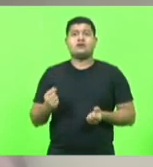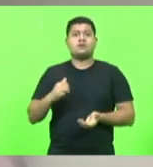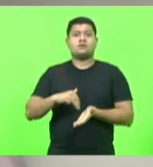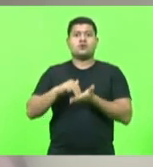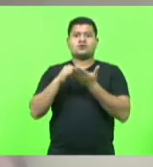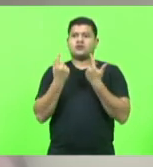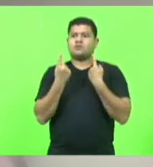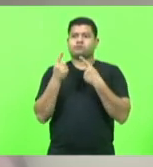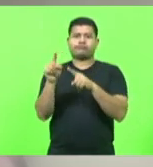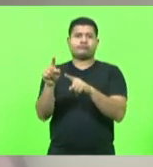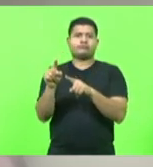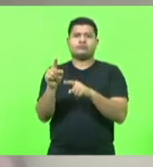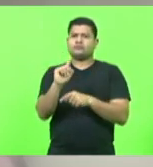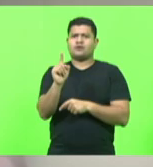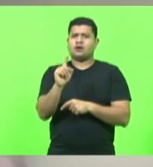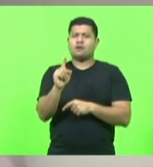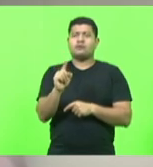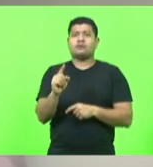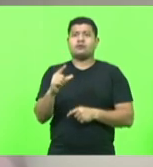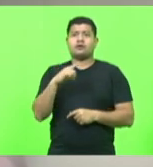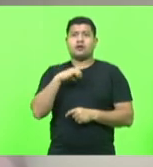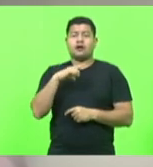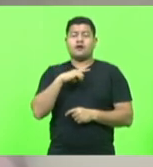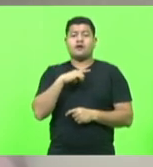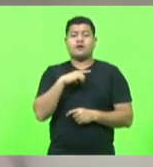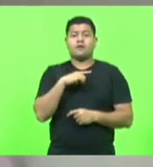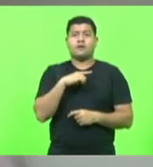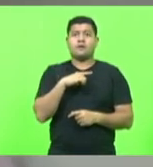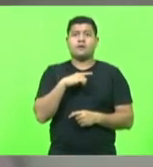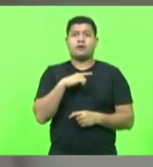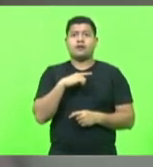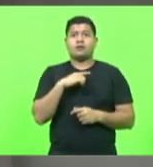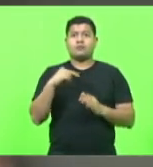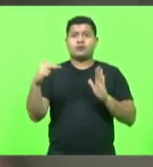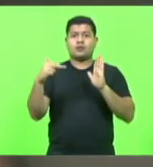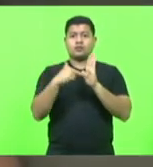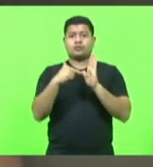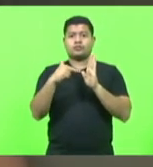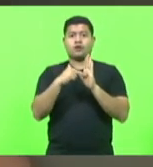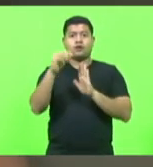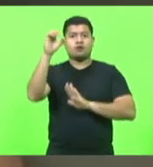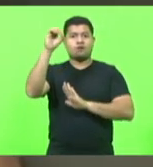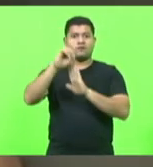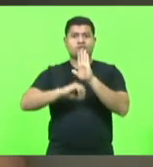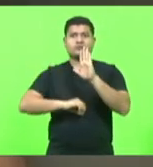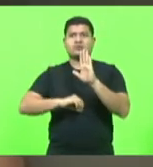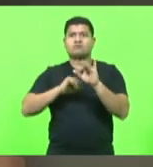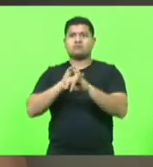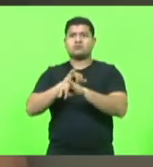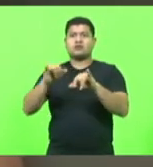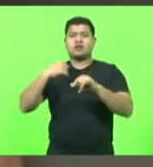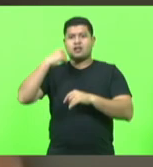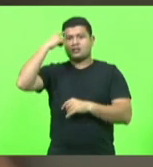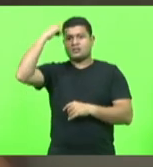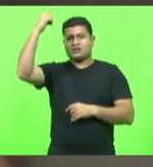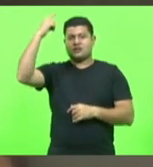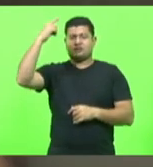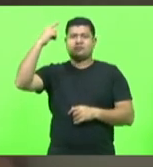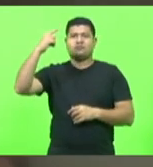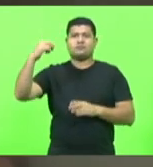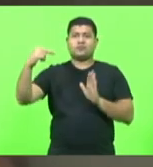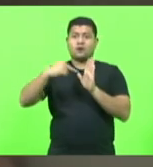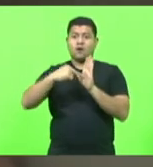repúdio. Houve uma nota oficial, aqui, ó, uma